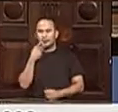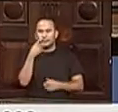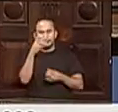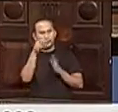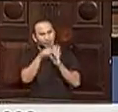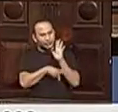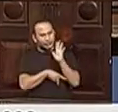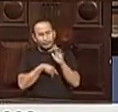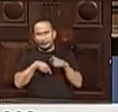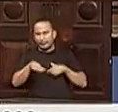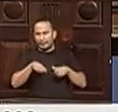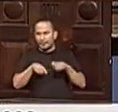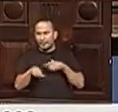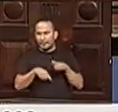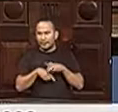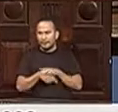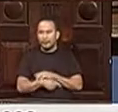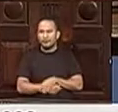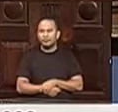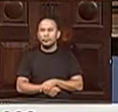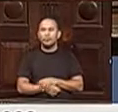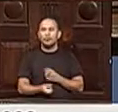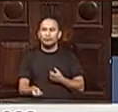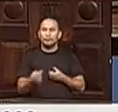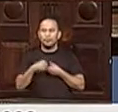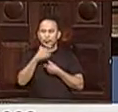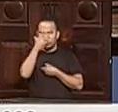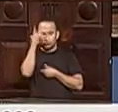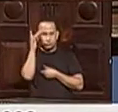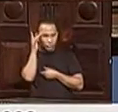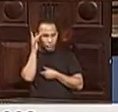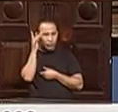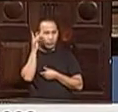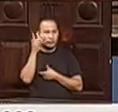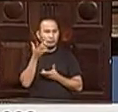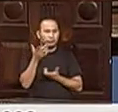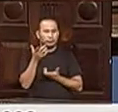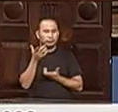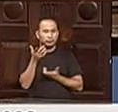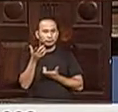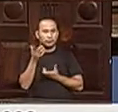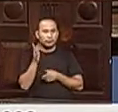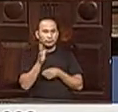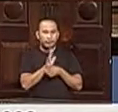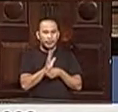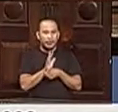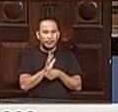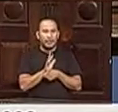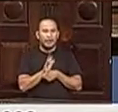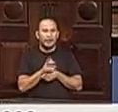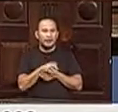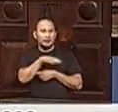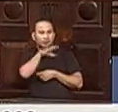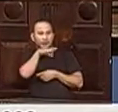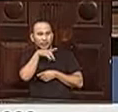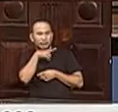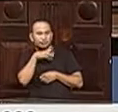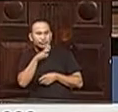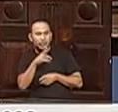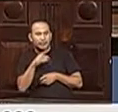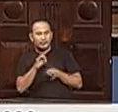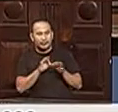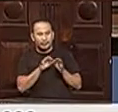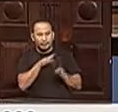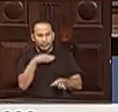especificamente trabalha com repovoamento de espécies em extinção. Eles conseguiram, ao longo de